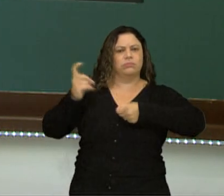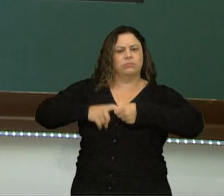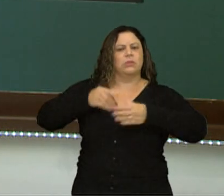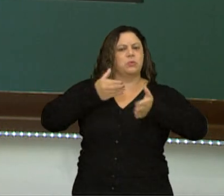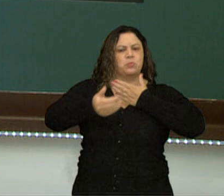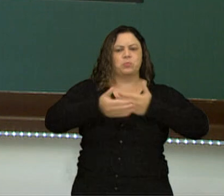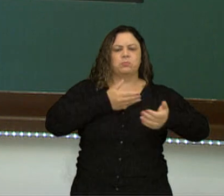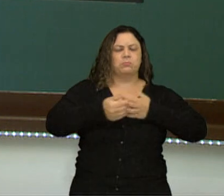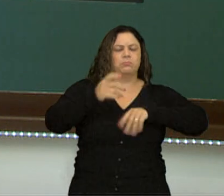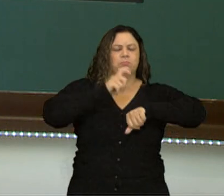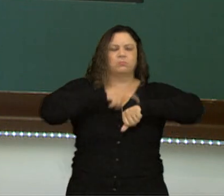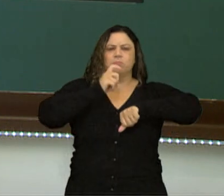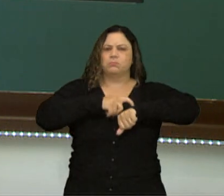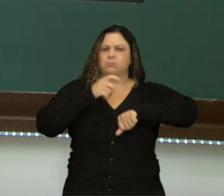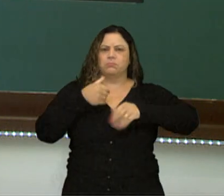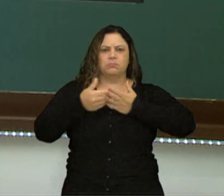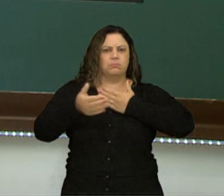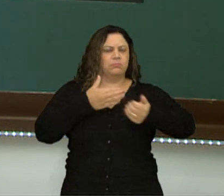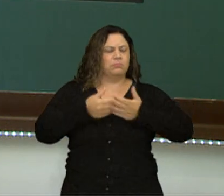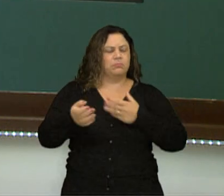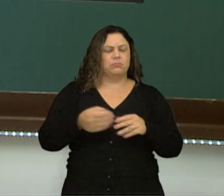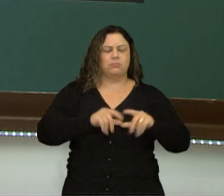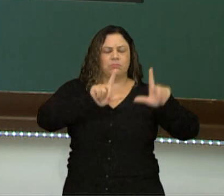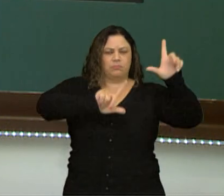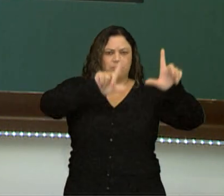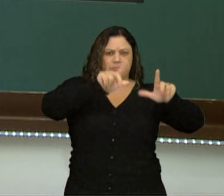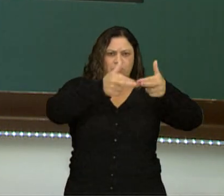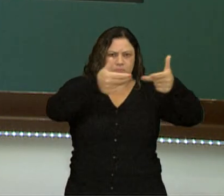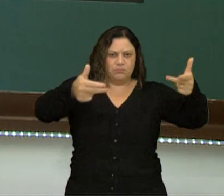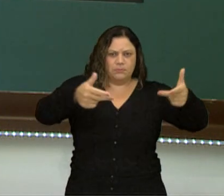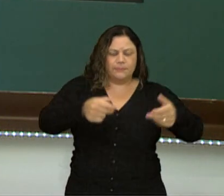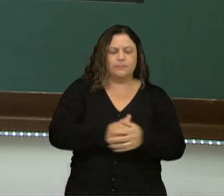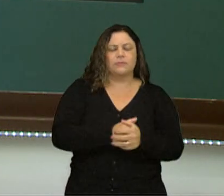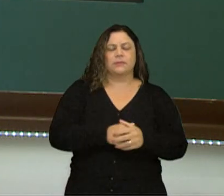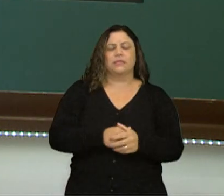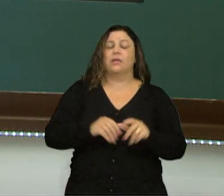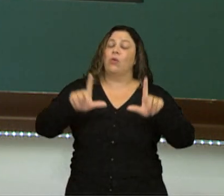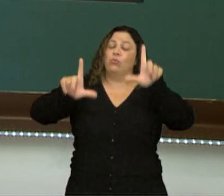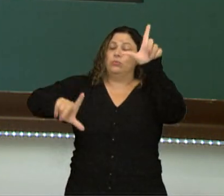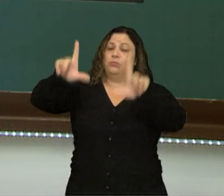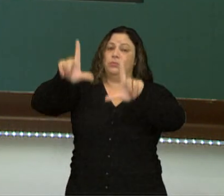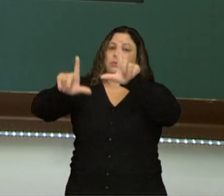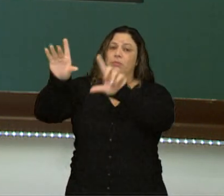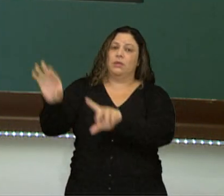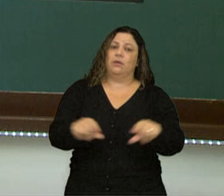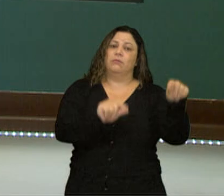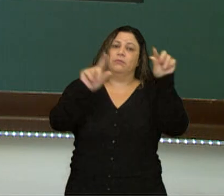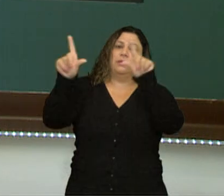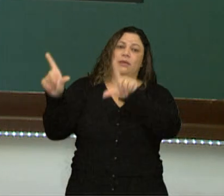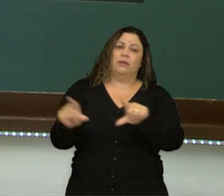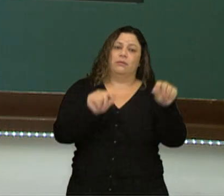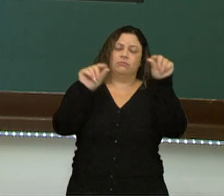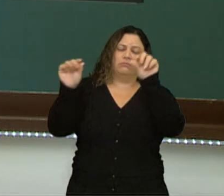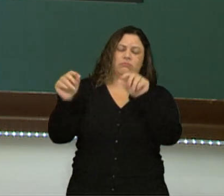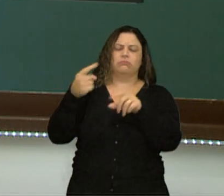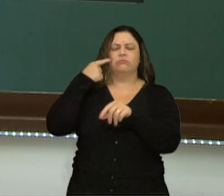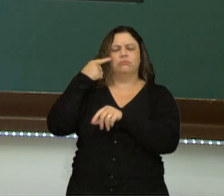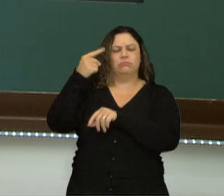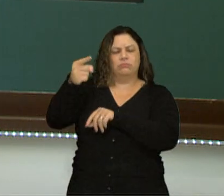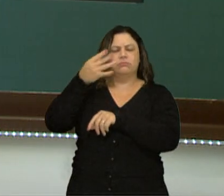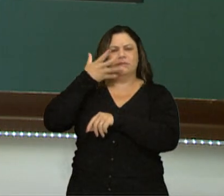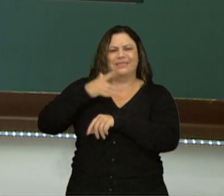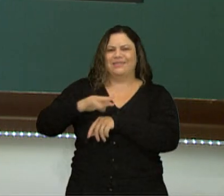qualquer horário. Existe uma legislação que fala que certas propagandas a criança não pode ser veiculada diretamente